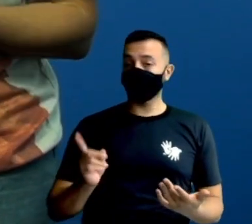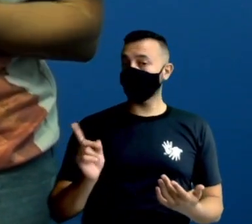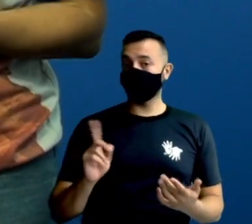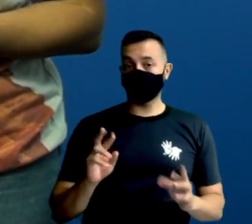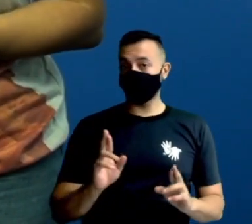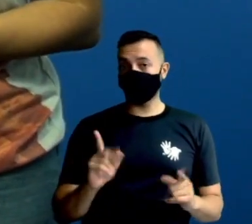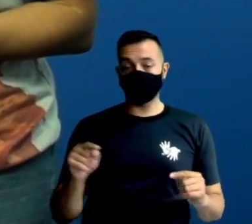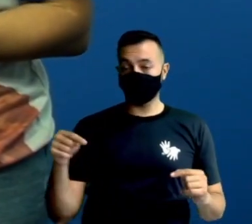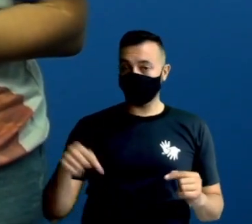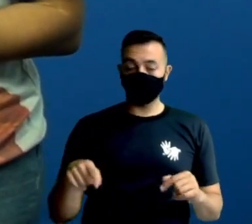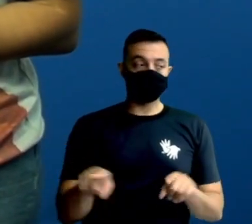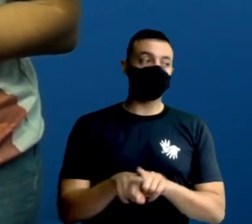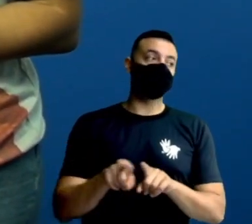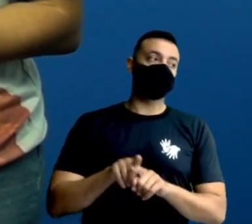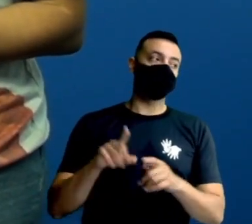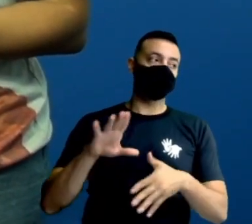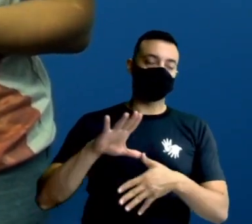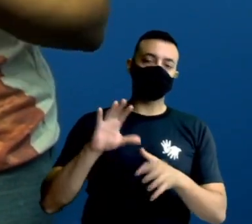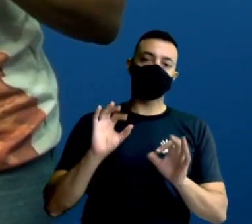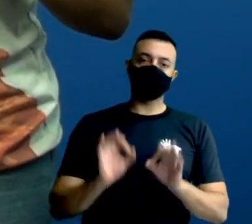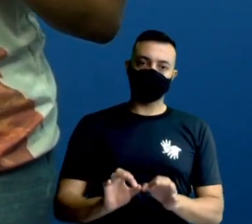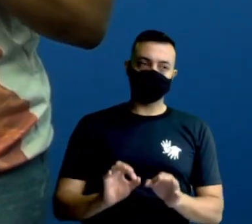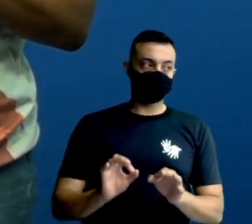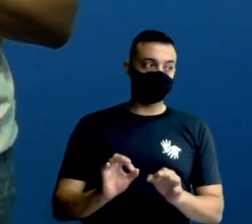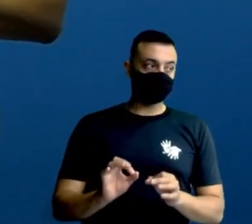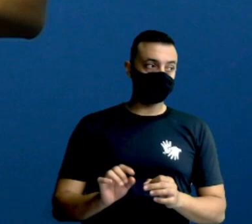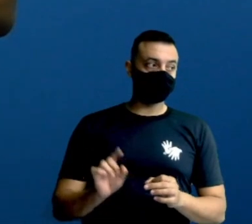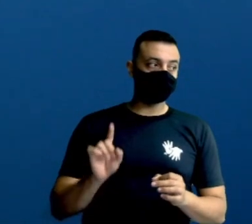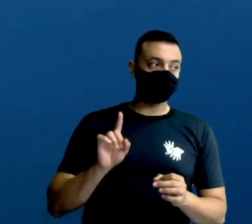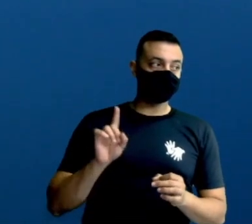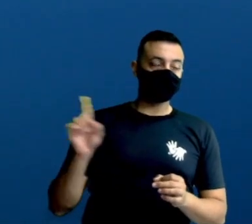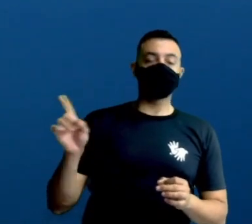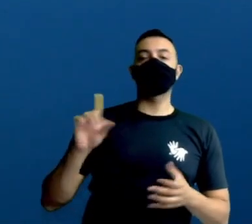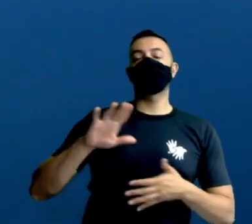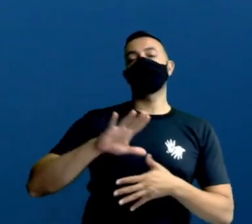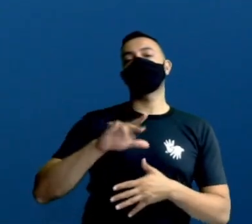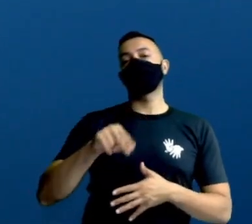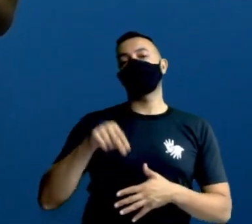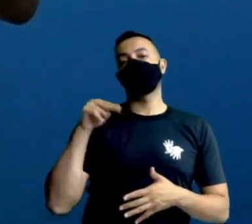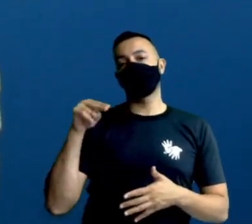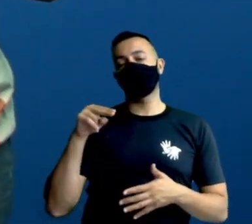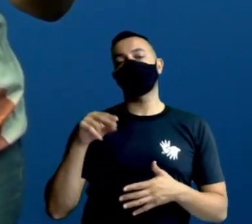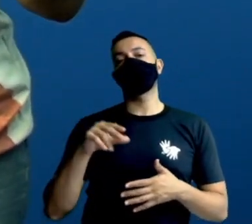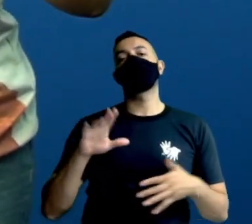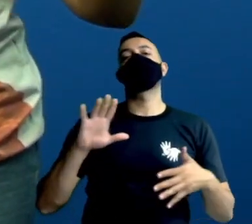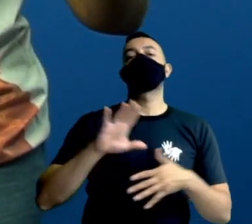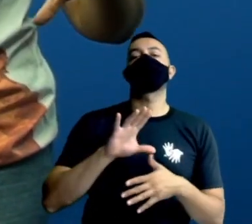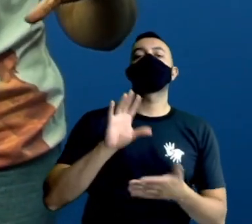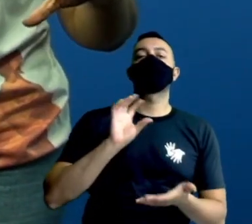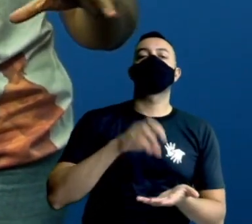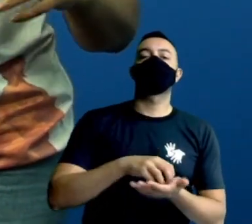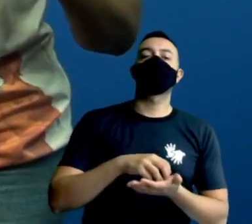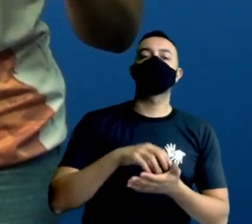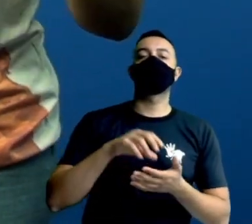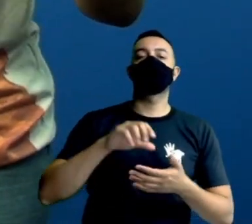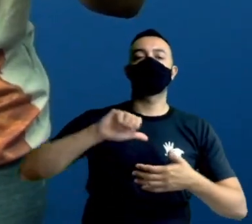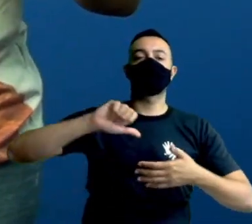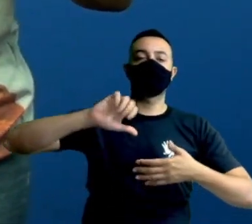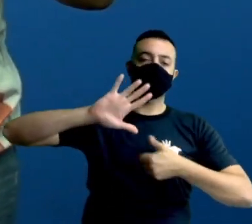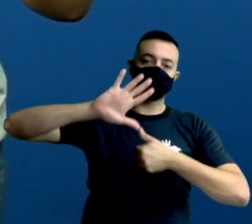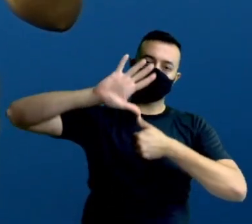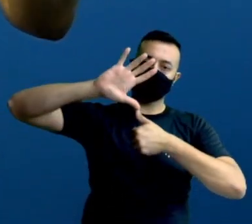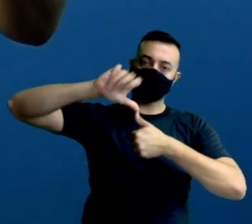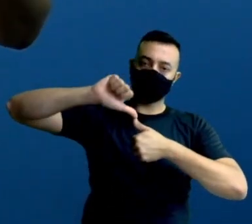diferente aqui também nas Américas, certo? Lá na América do Norte, na América do Central e na América do Sul,